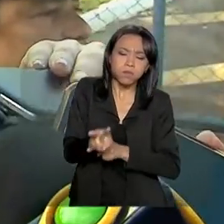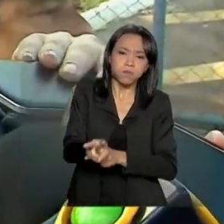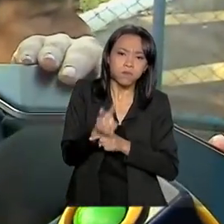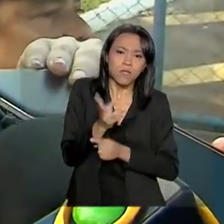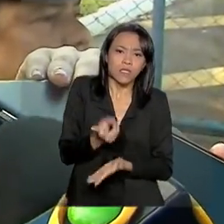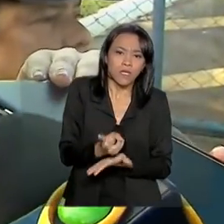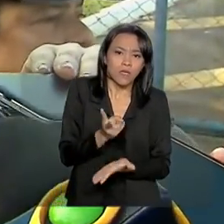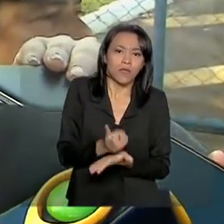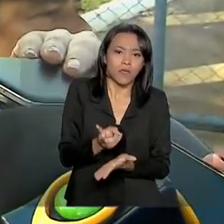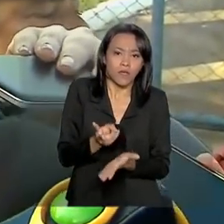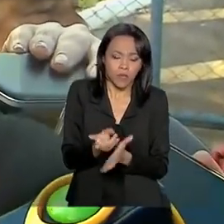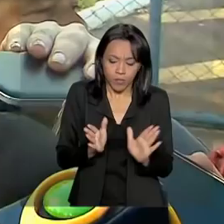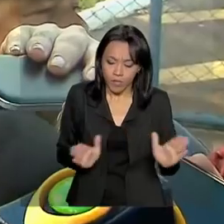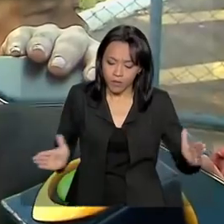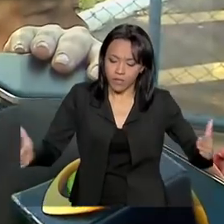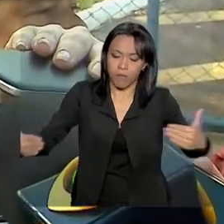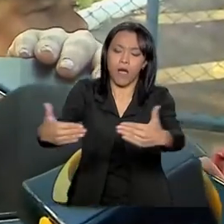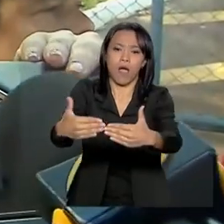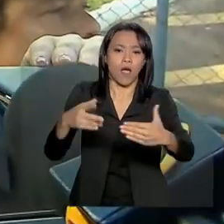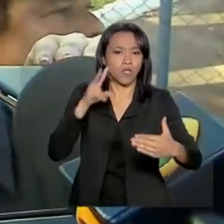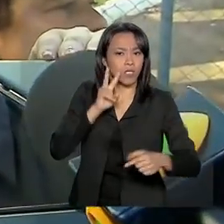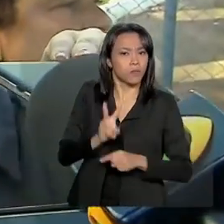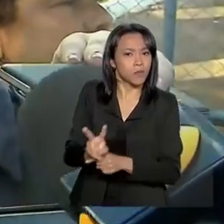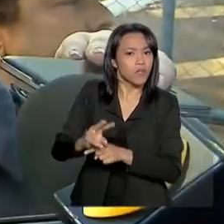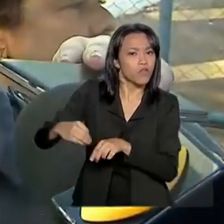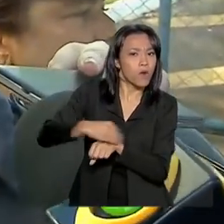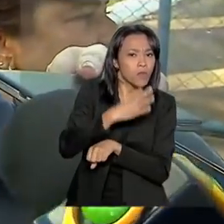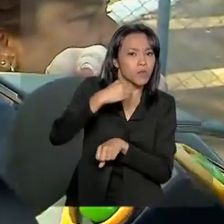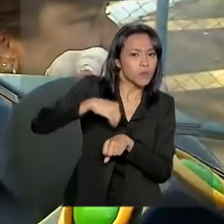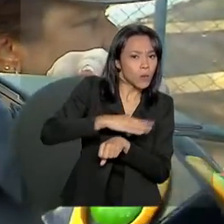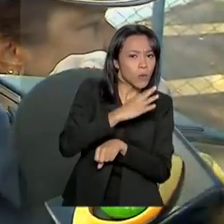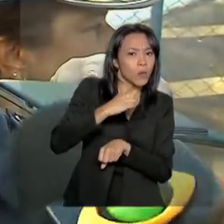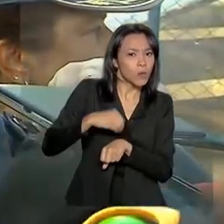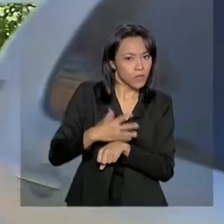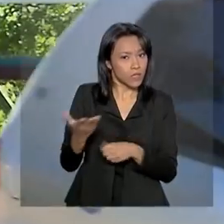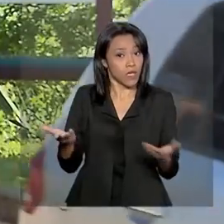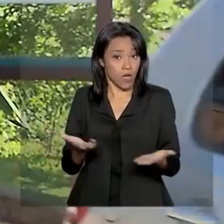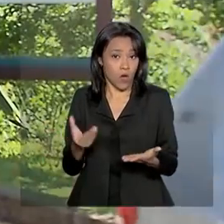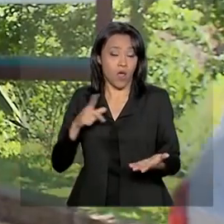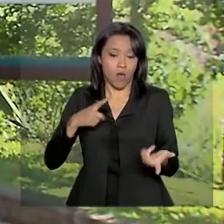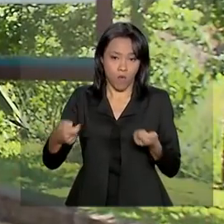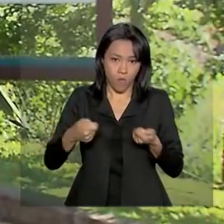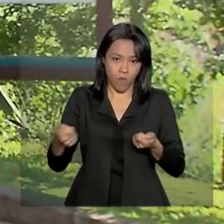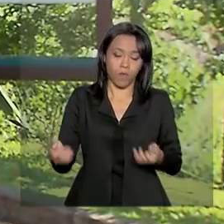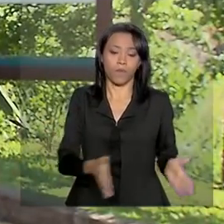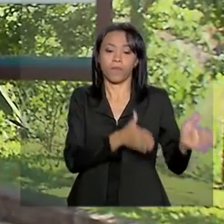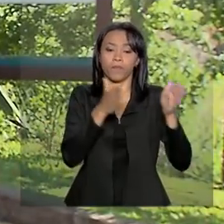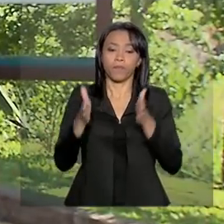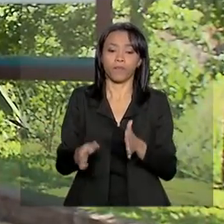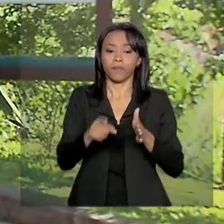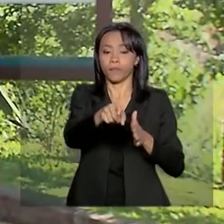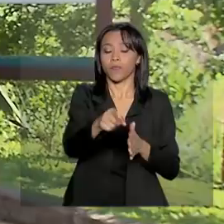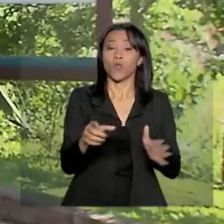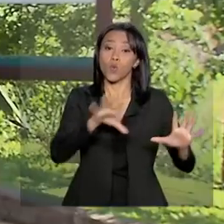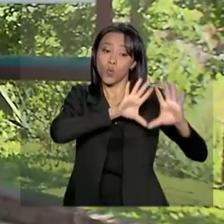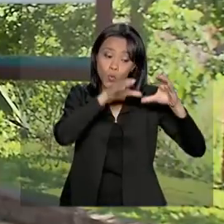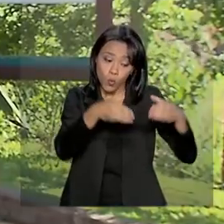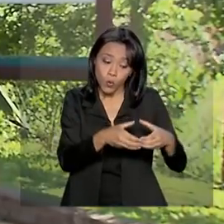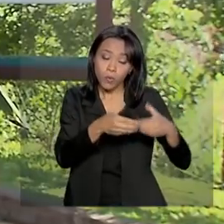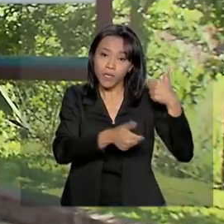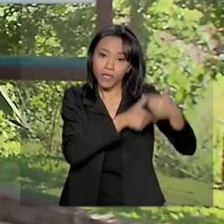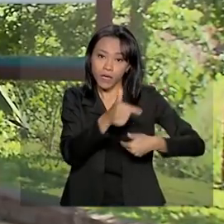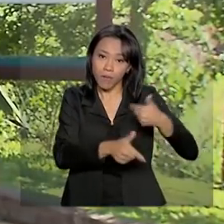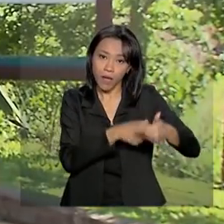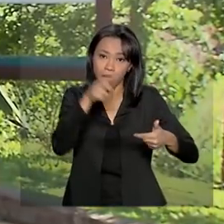os instantes, nós recebemos informações atualizadas da barragem e a situação agora é muito favorável. A prioridade das equipes que trabalham no